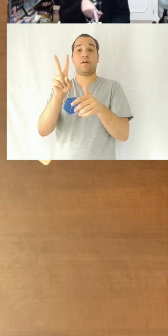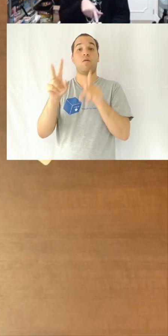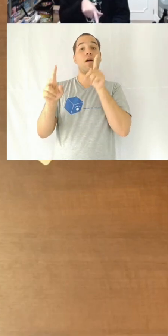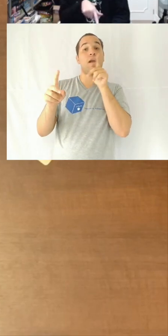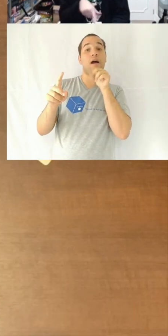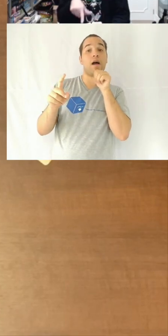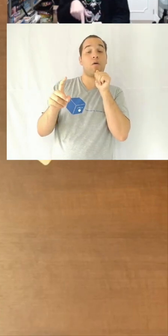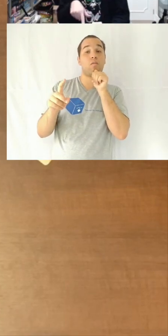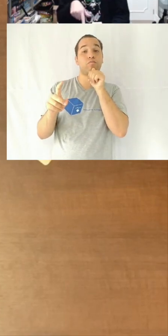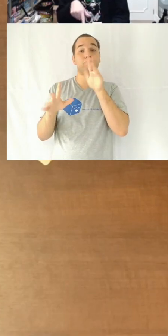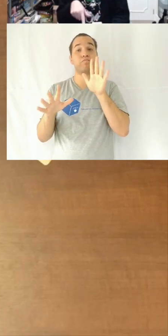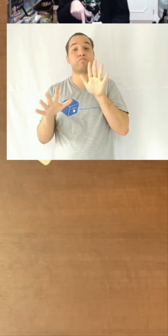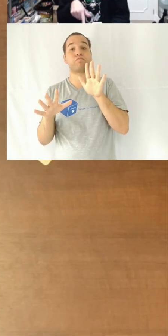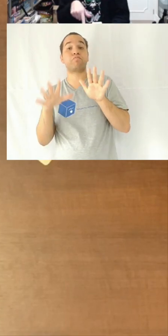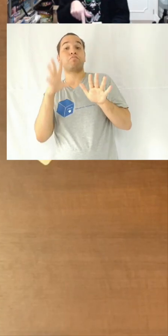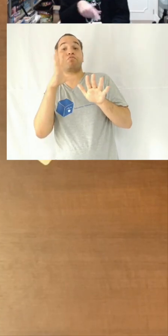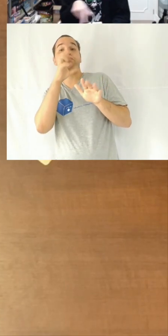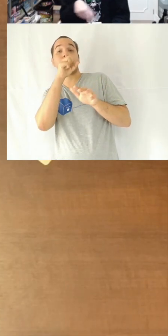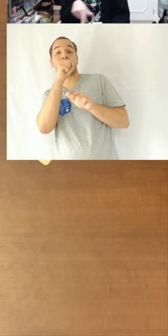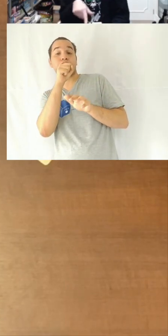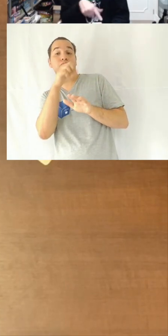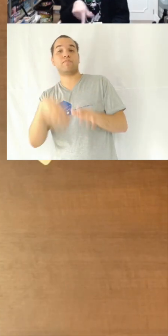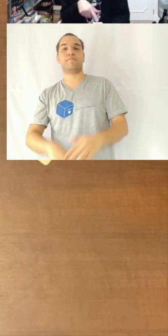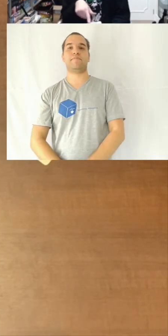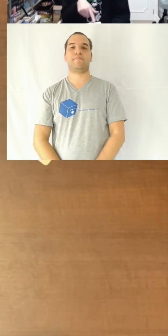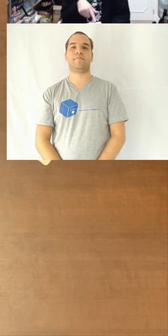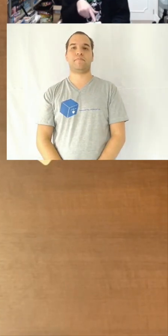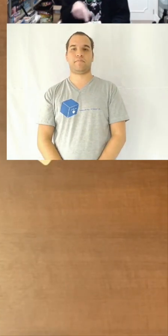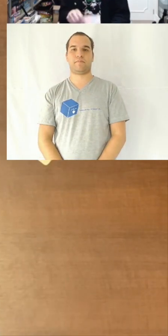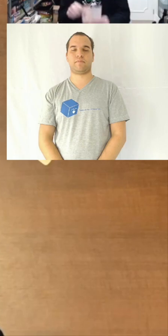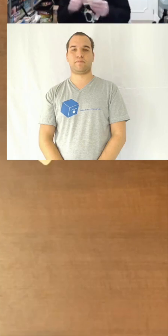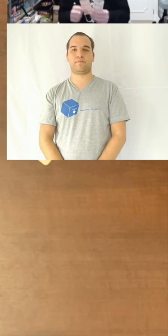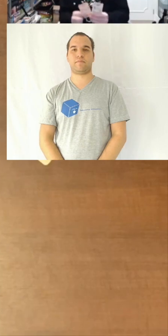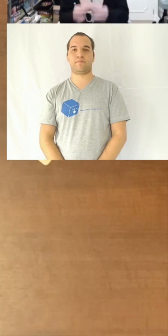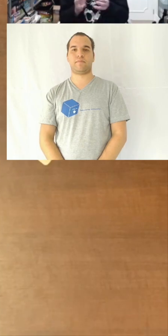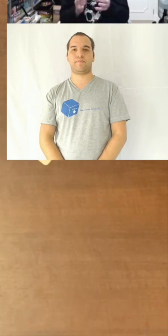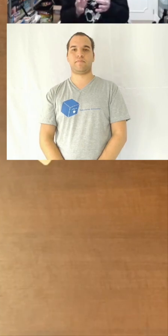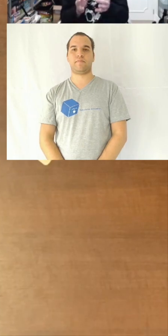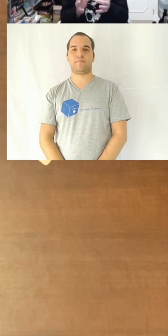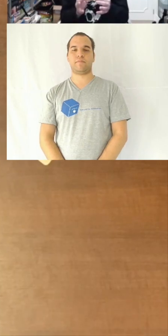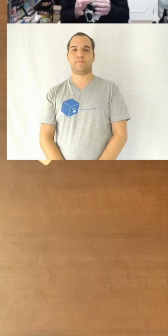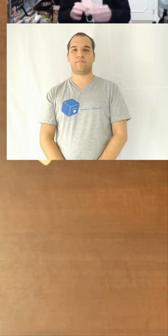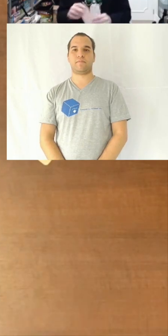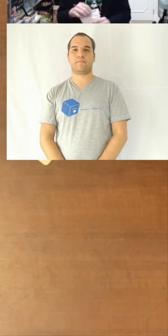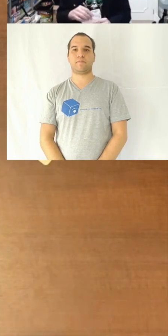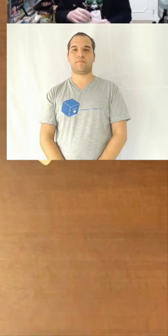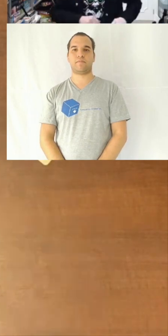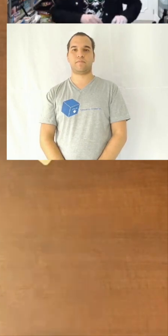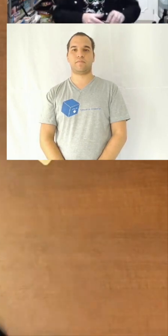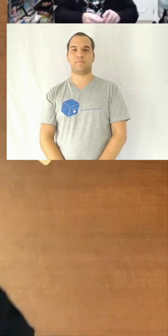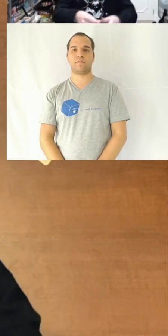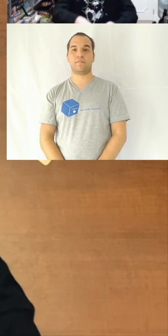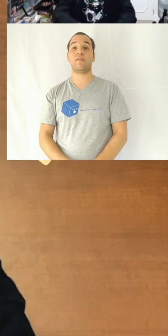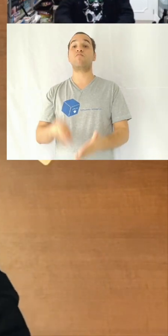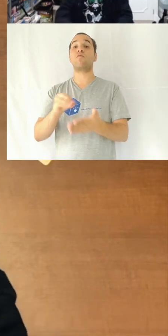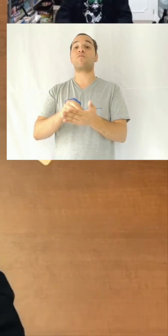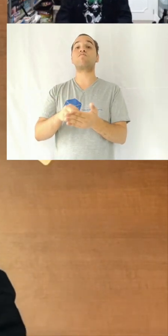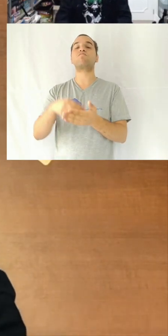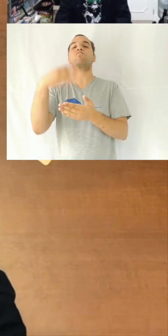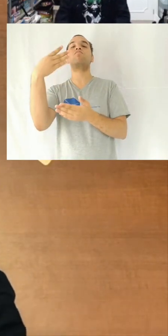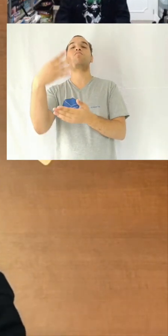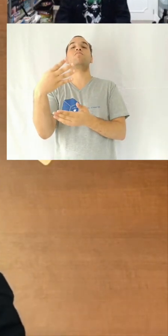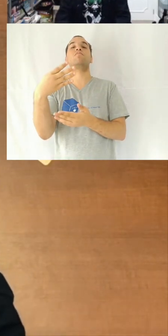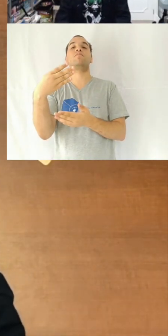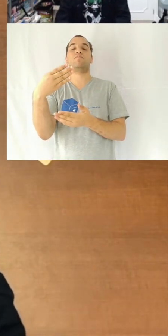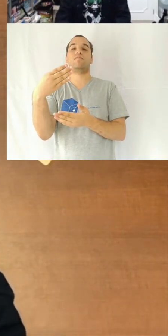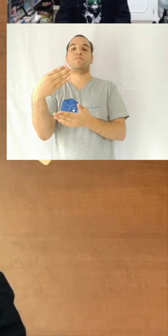a água ou a duna, ou só de duna ou só de água, tá bom? Então deixa assim meio separadinha, tá? Aí vão sobrar